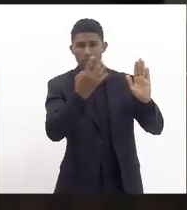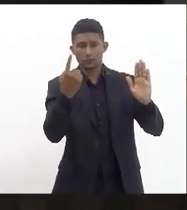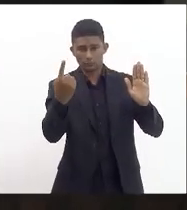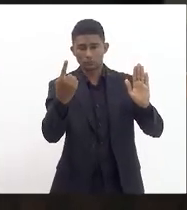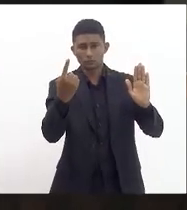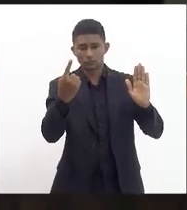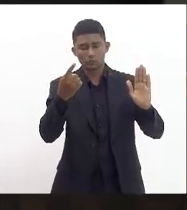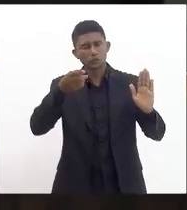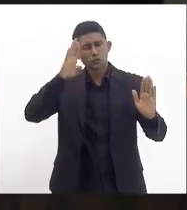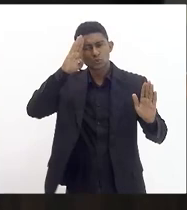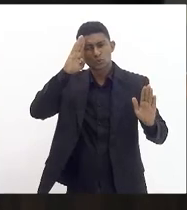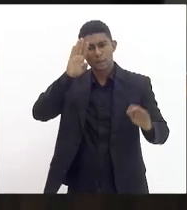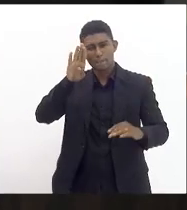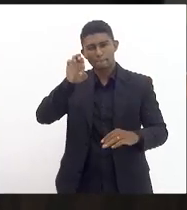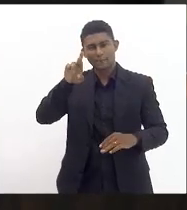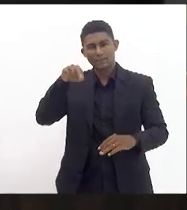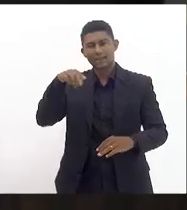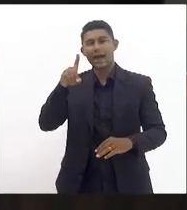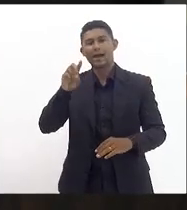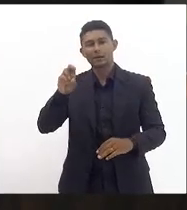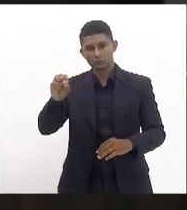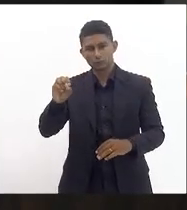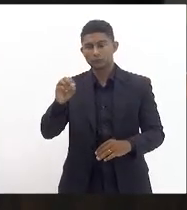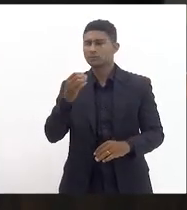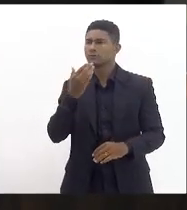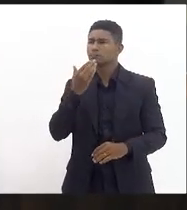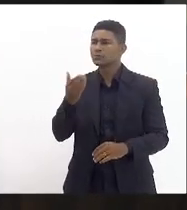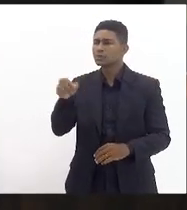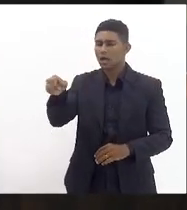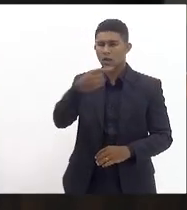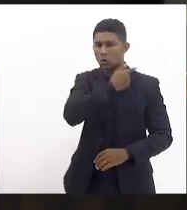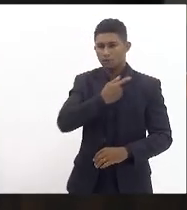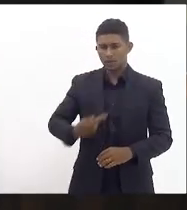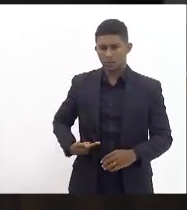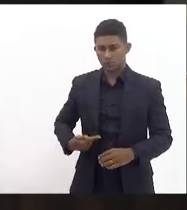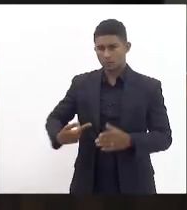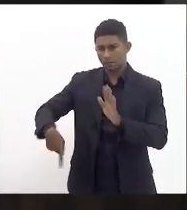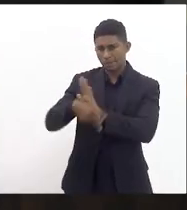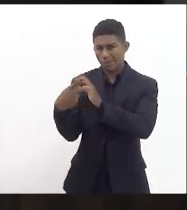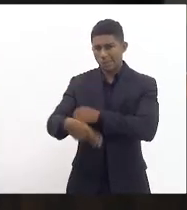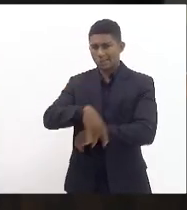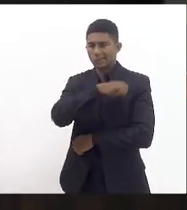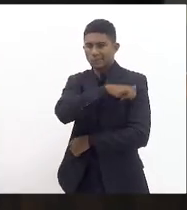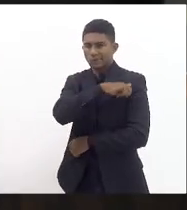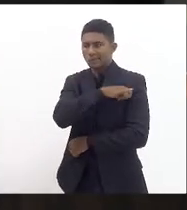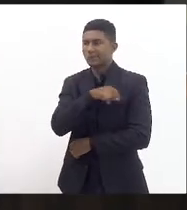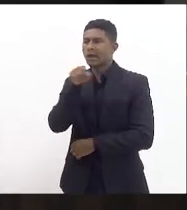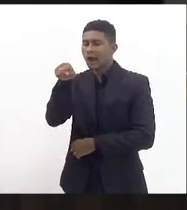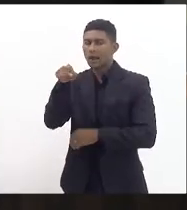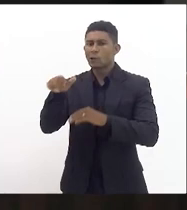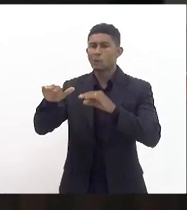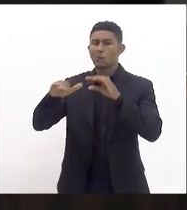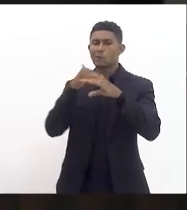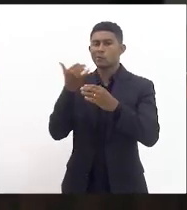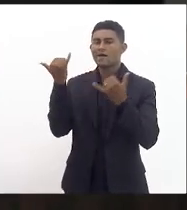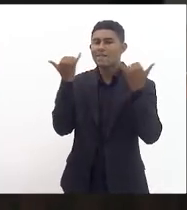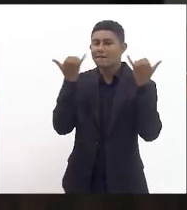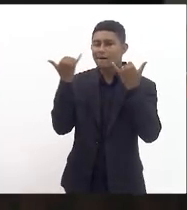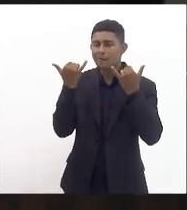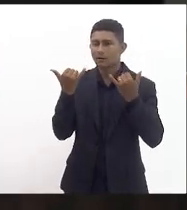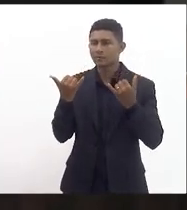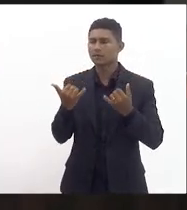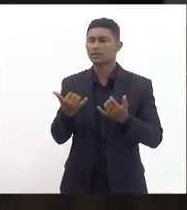subtenente Bernardo, que solicita ao excelentíssimo senhor governador do estado o envio de mensagens dispondo sobre a implantação de